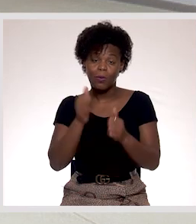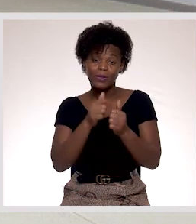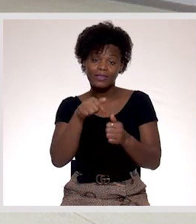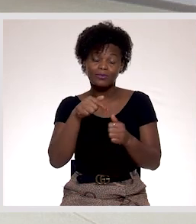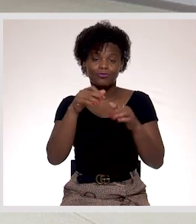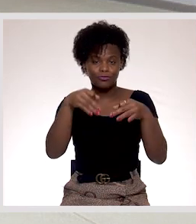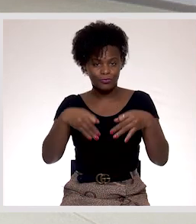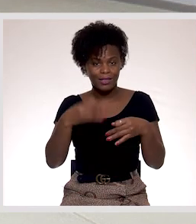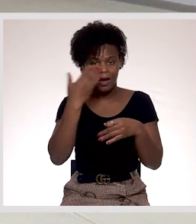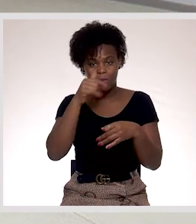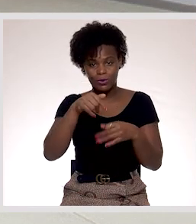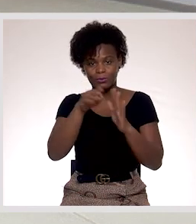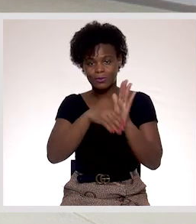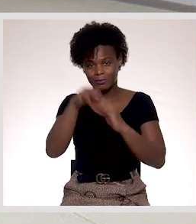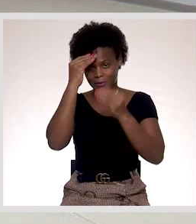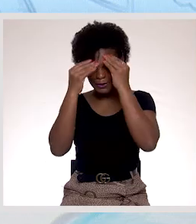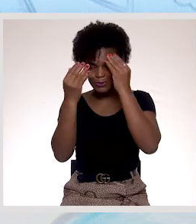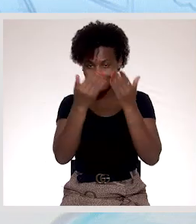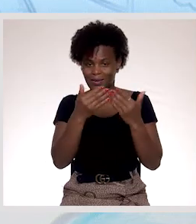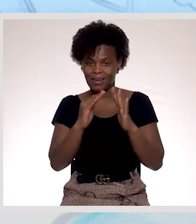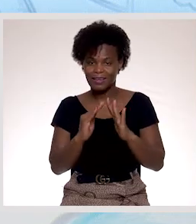do programa Aprender e Estudar em Casa.